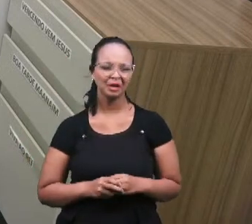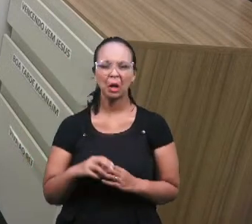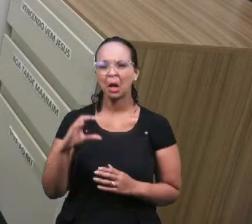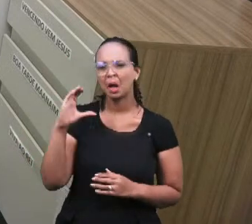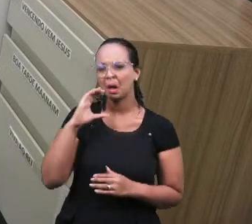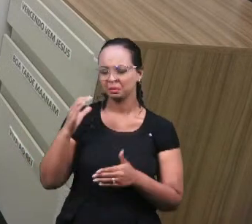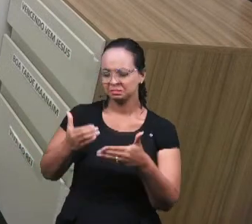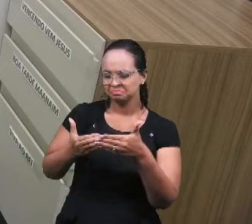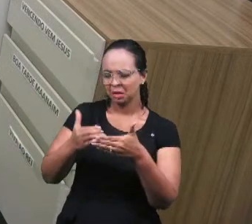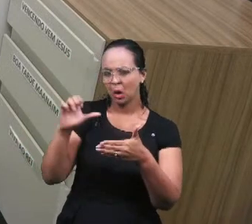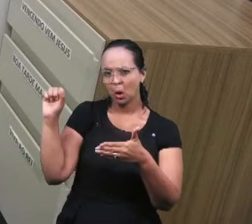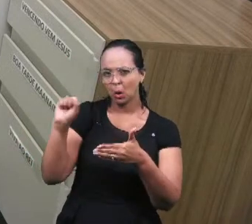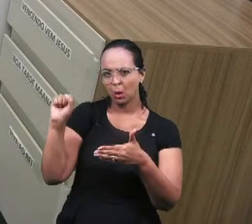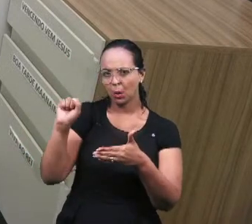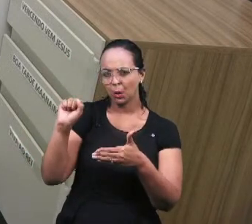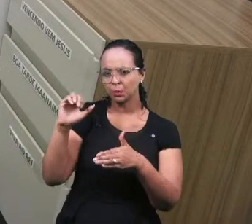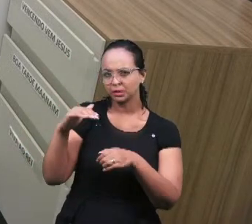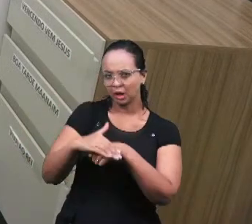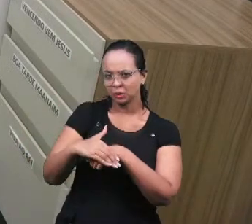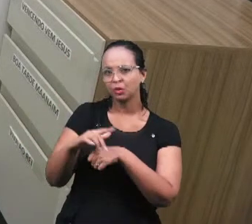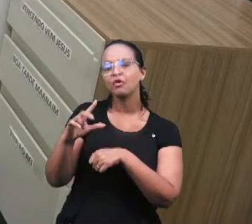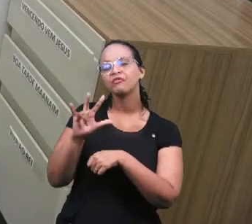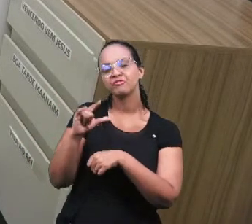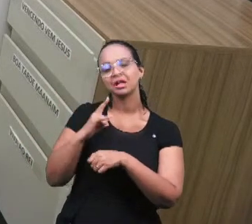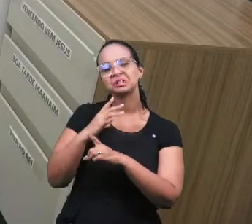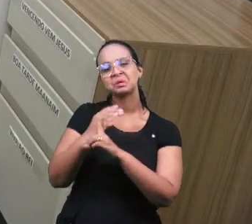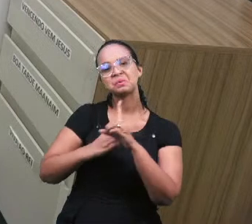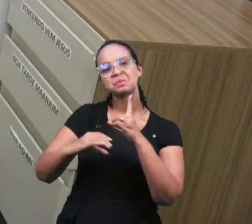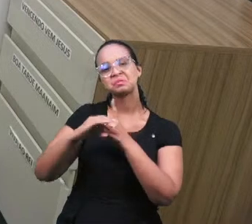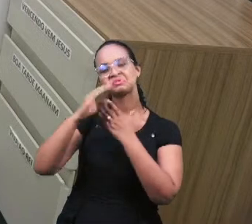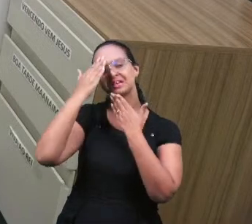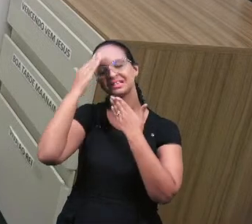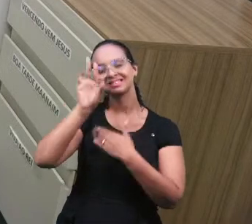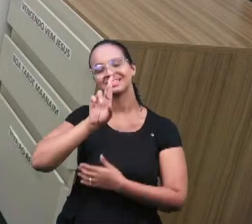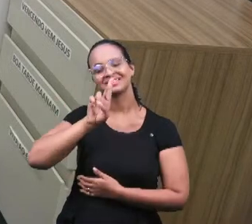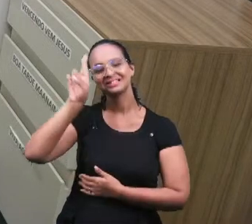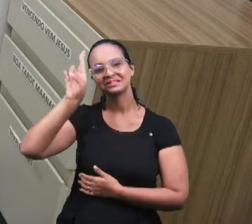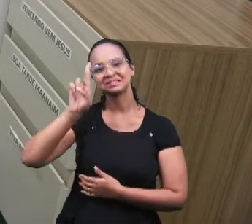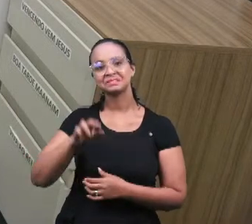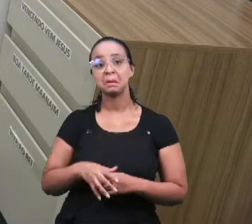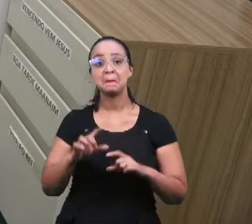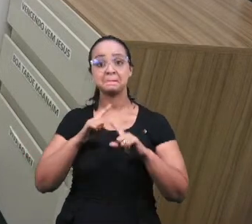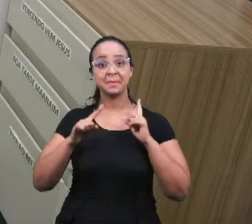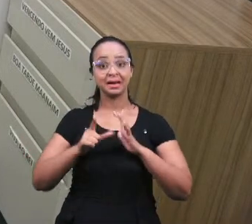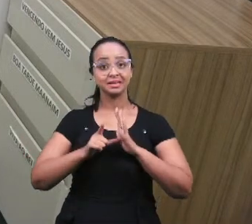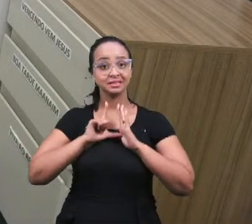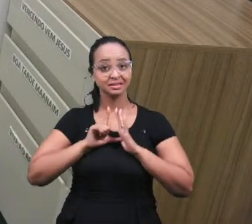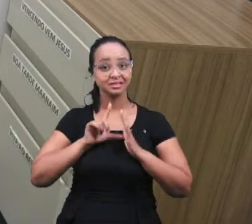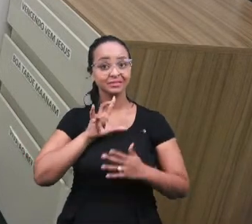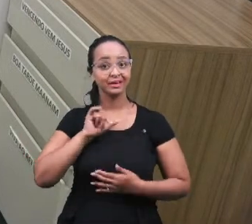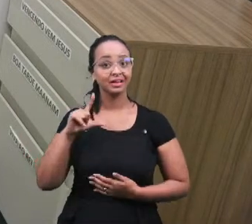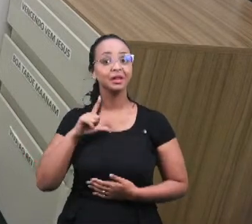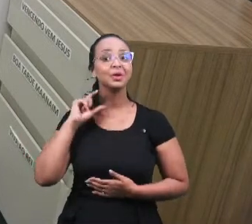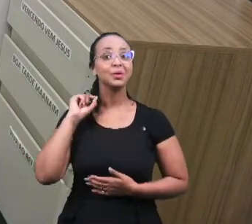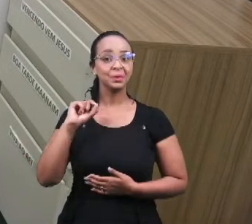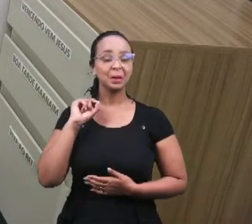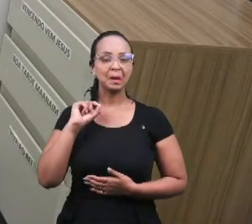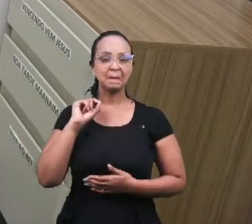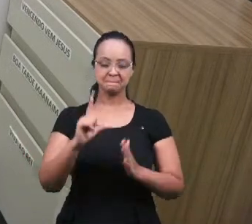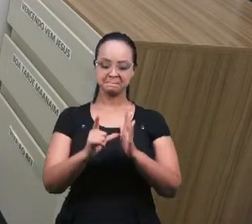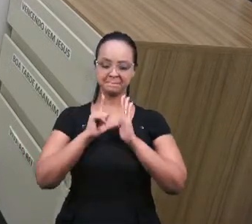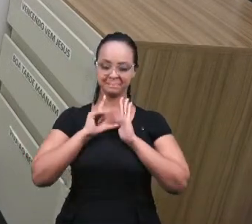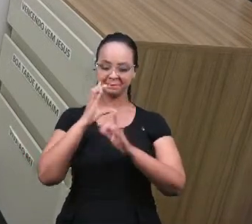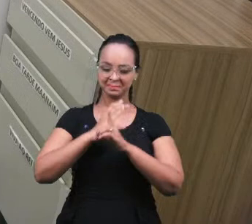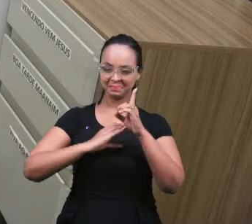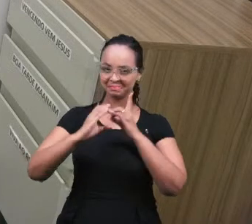praticamente aí às 8 horas da noite, nós teremos o culto de glorificação ao nome do Senhor. Mas antes, nós teremos aqui o nosso pré-culto. Você